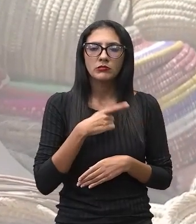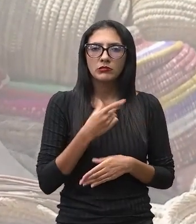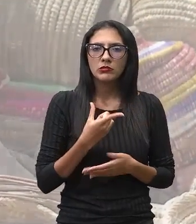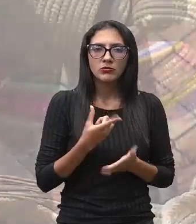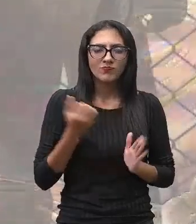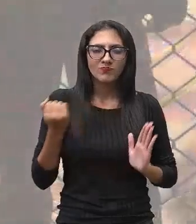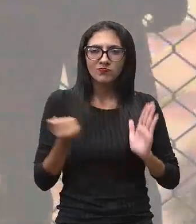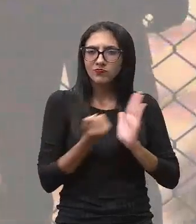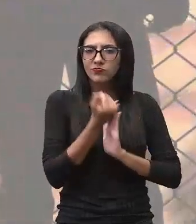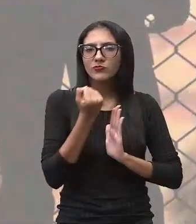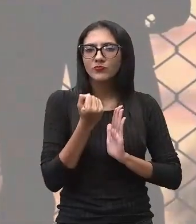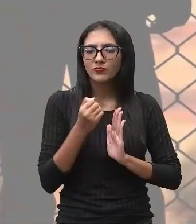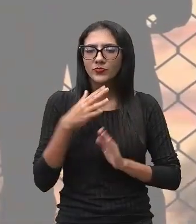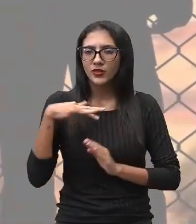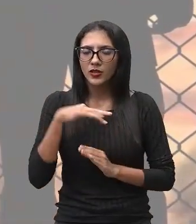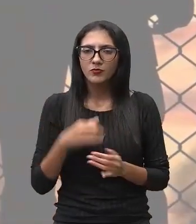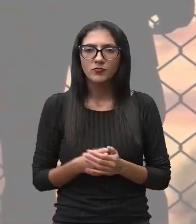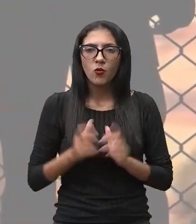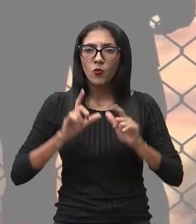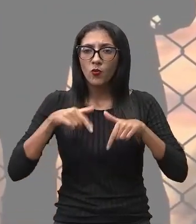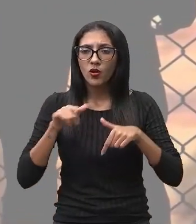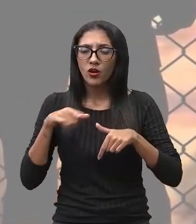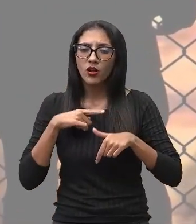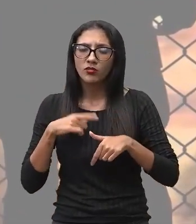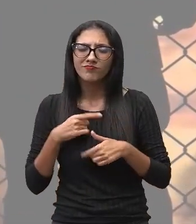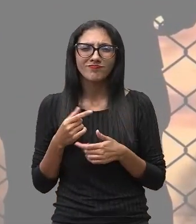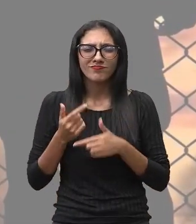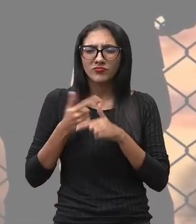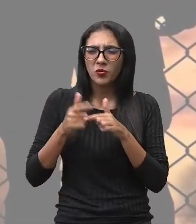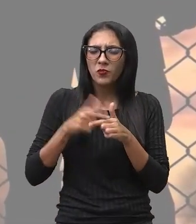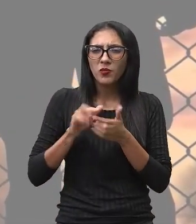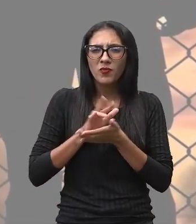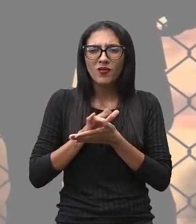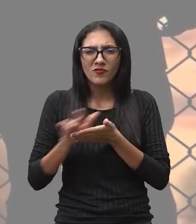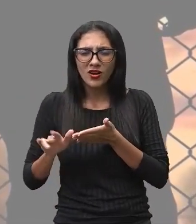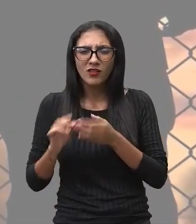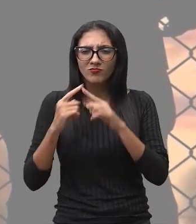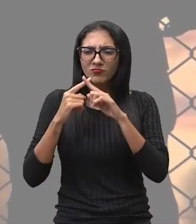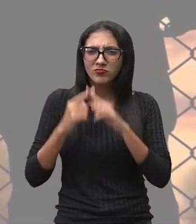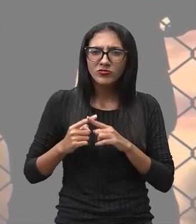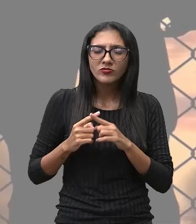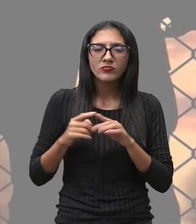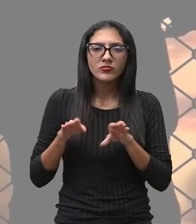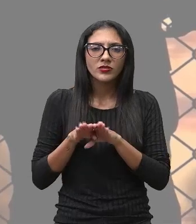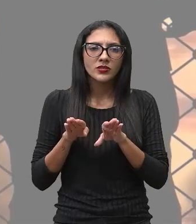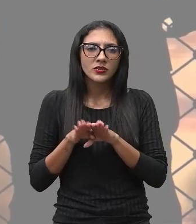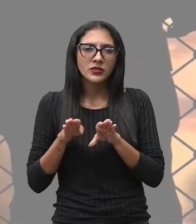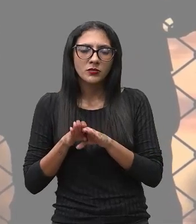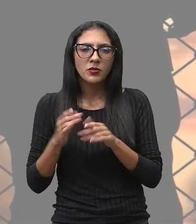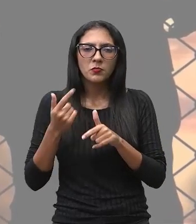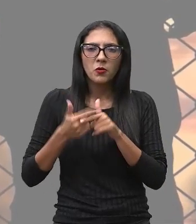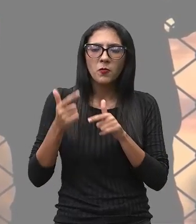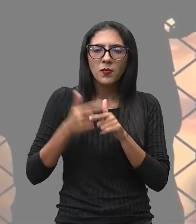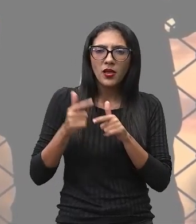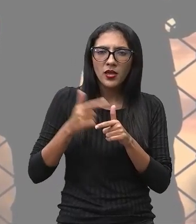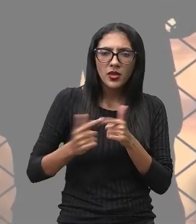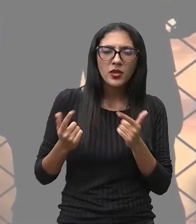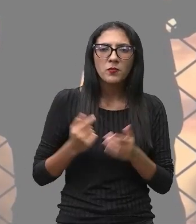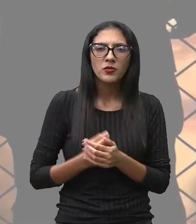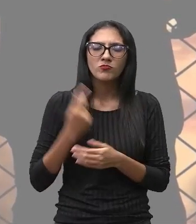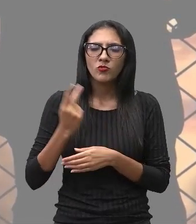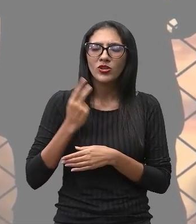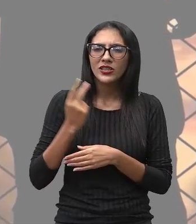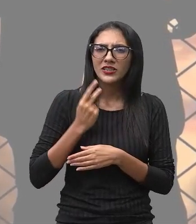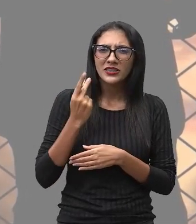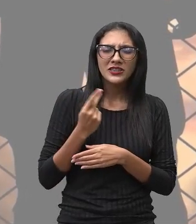no Iraque. O país enfrentou desafios contínuos, incluindo violência sectária, insurgências e a